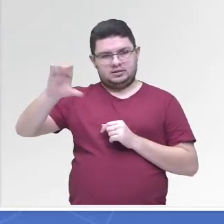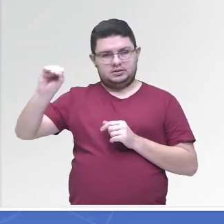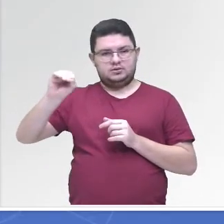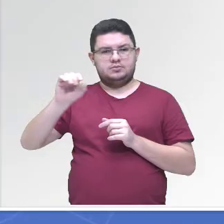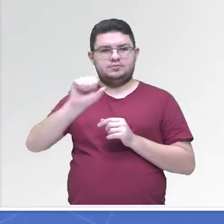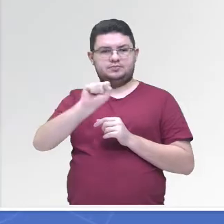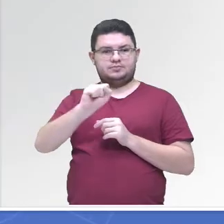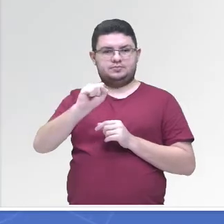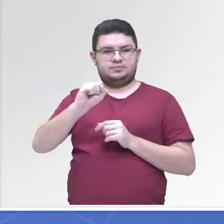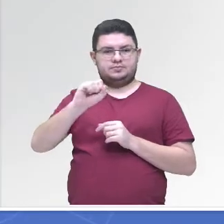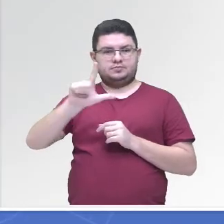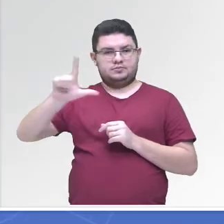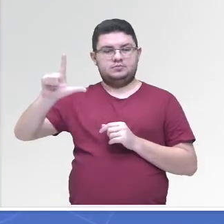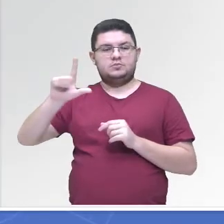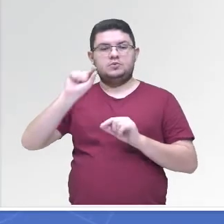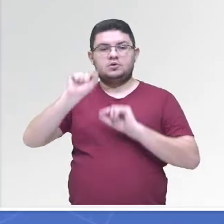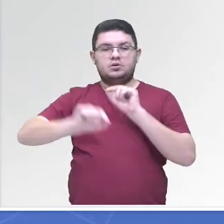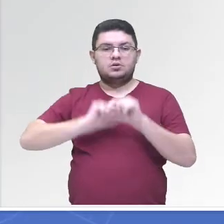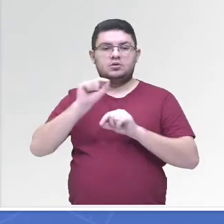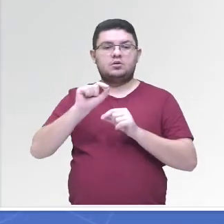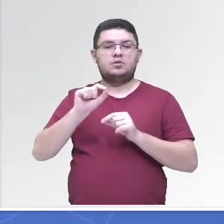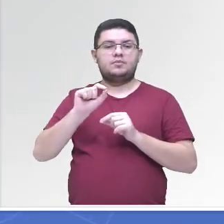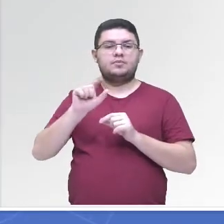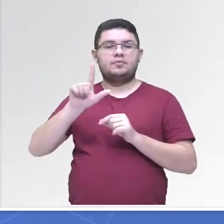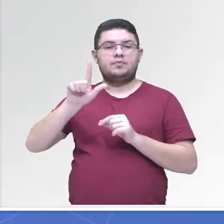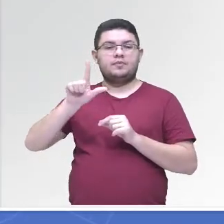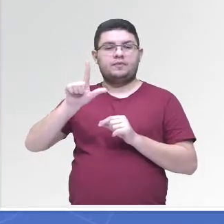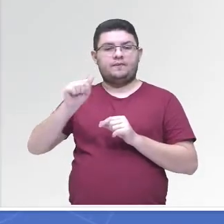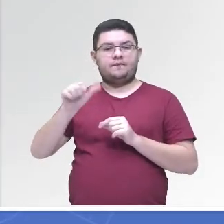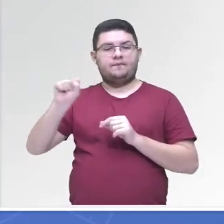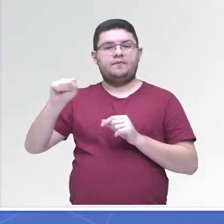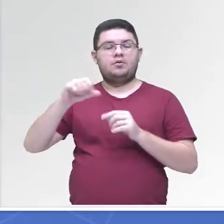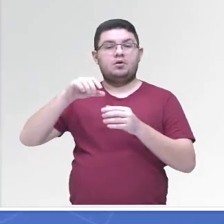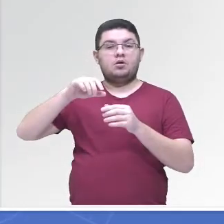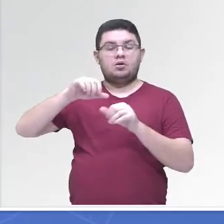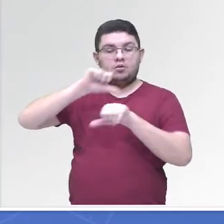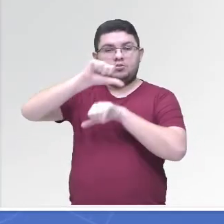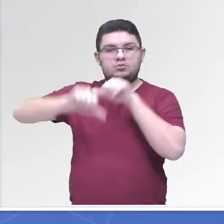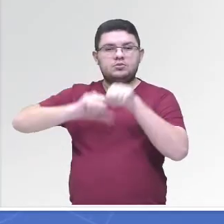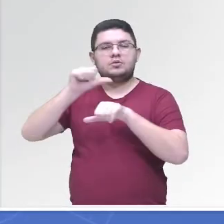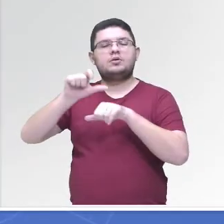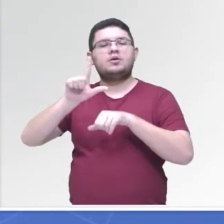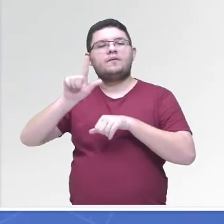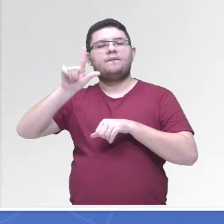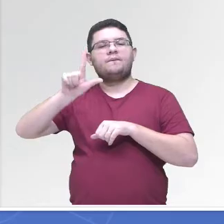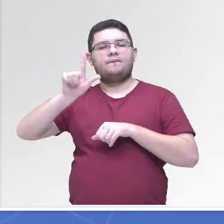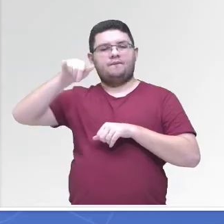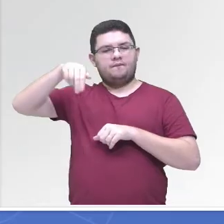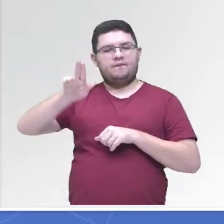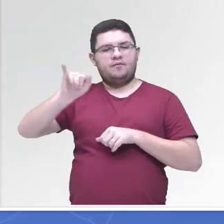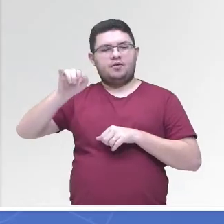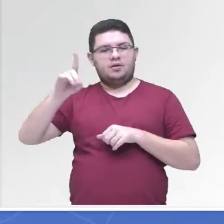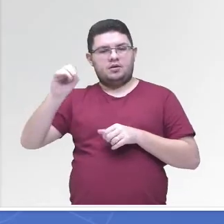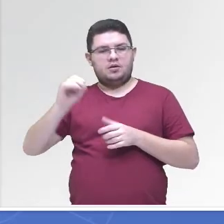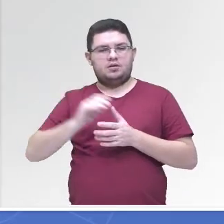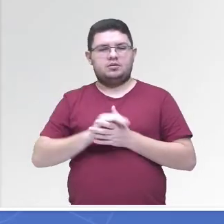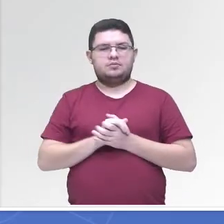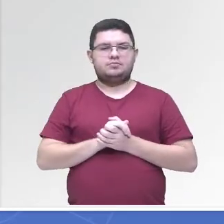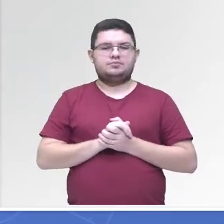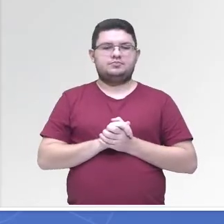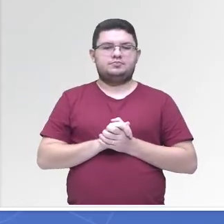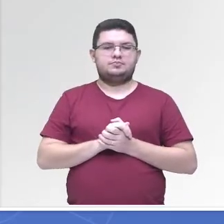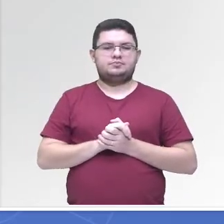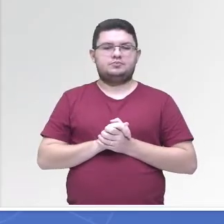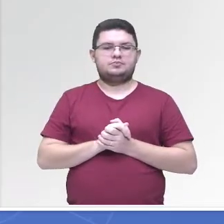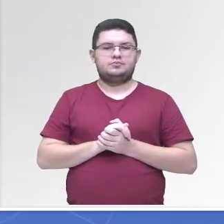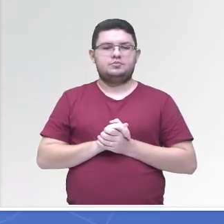para congelar, né? A gente chama congelar. Na verdade é solidificar, tá? Para finalizar aqui as